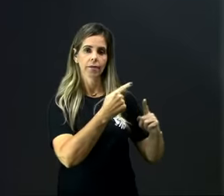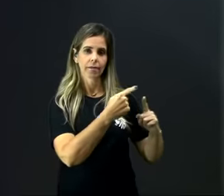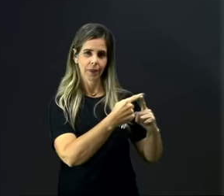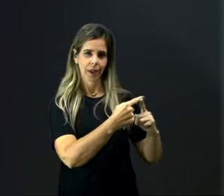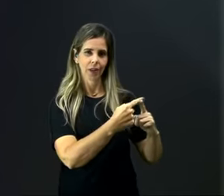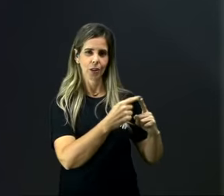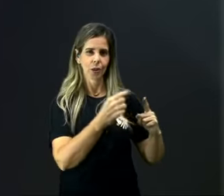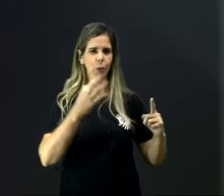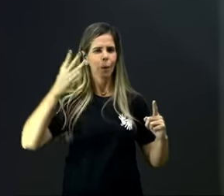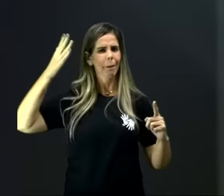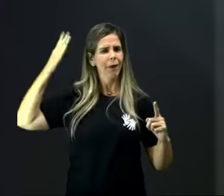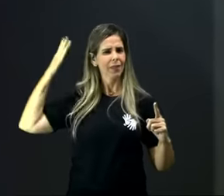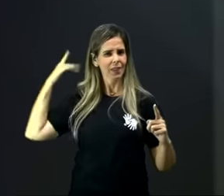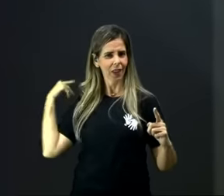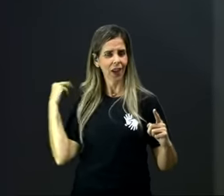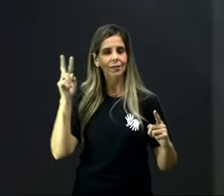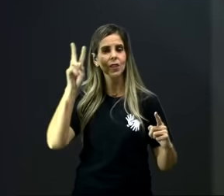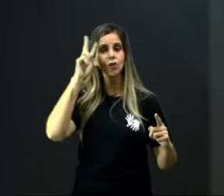homem.